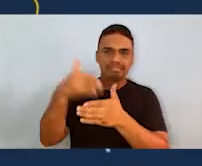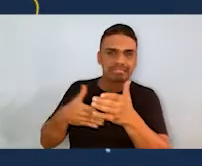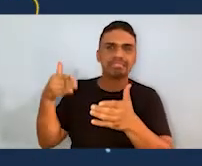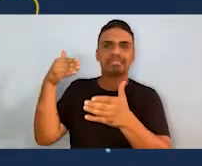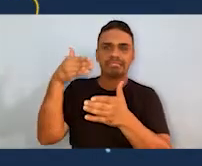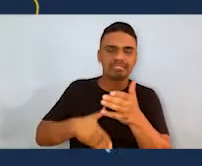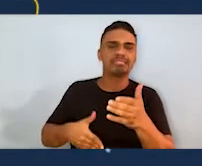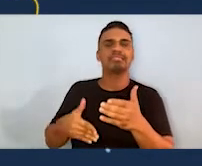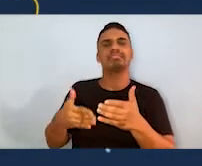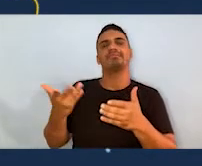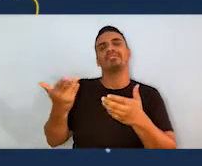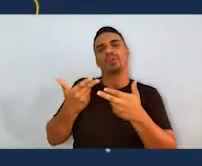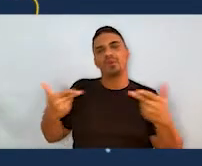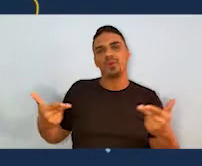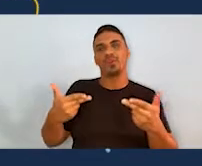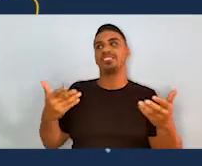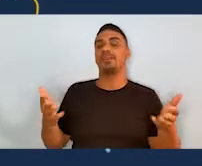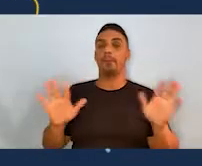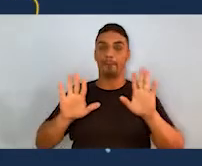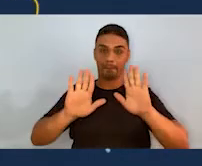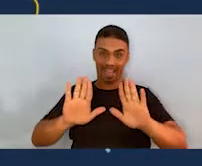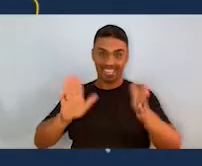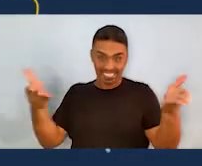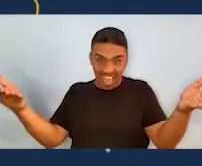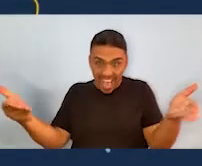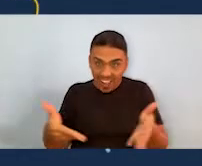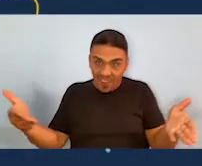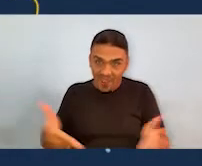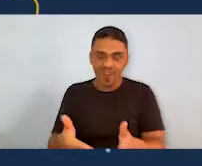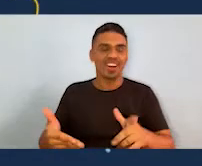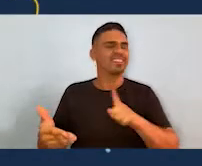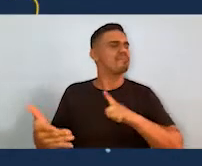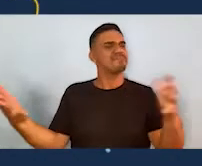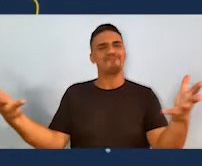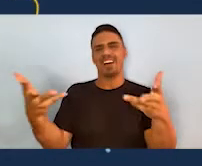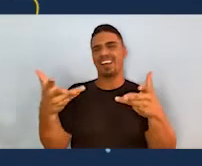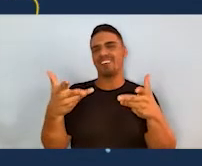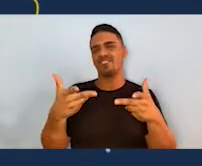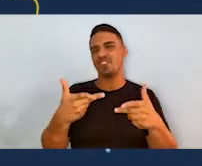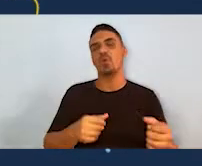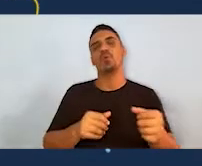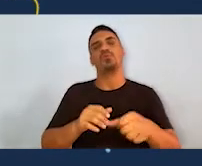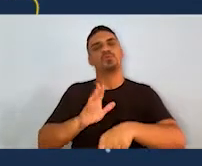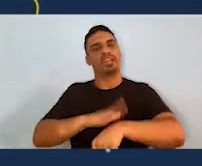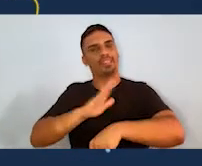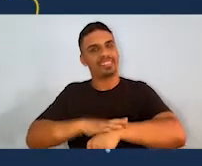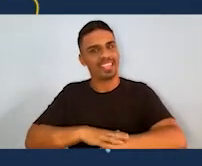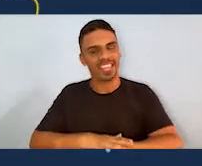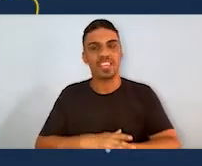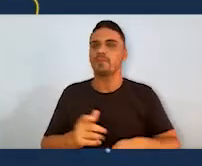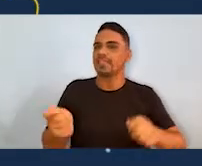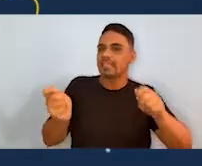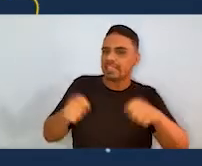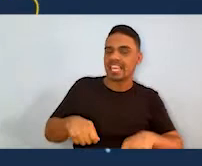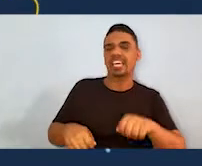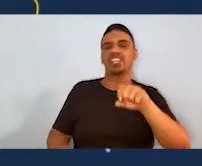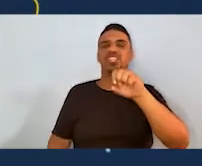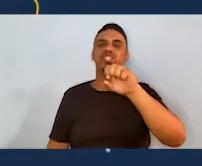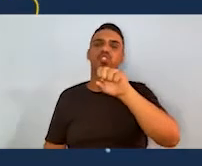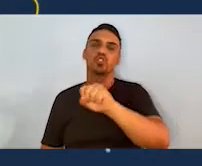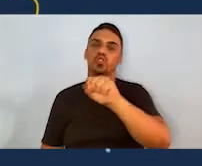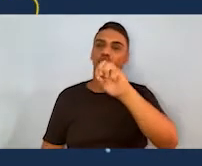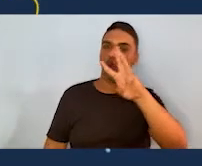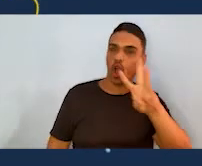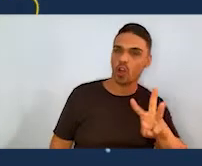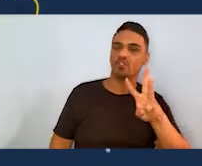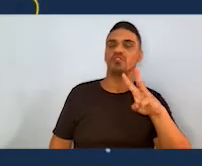tem uma época maravilhosa onde você tem qualquer cor que você vai usar, onde você tem softwares muito